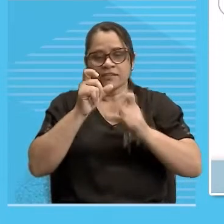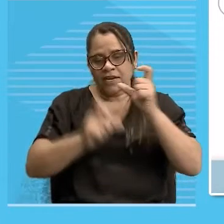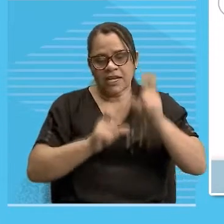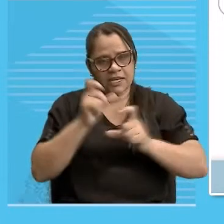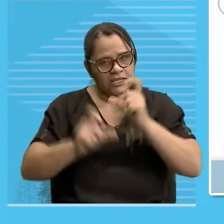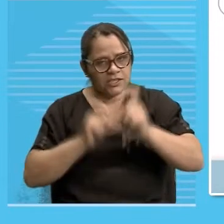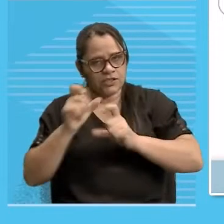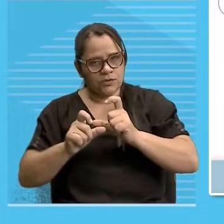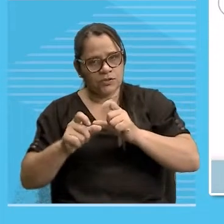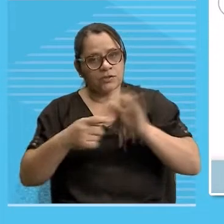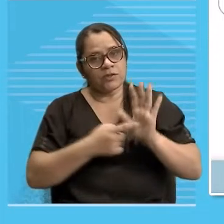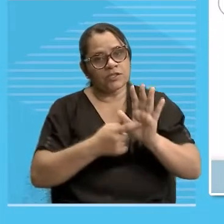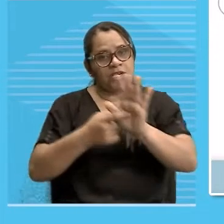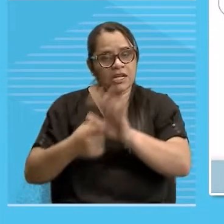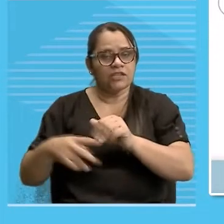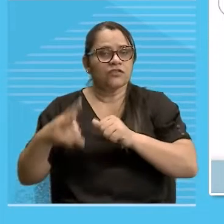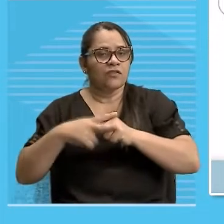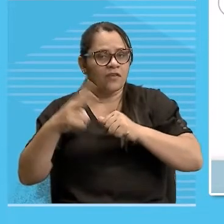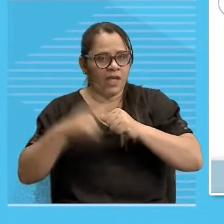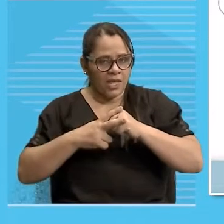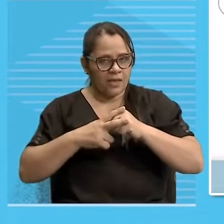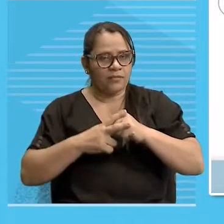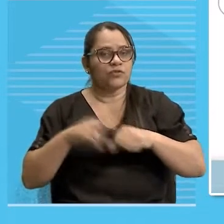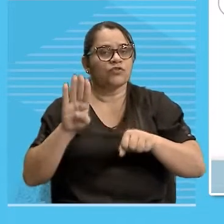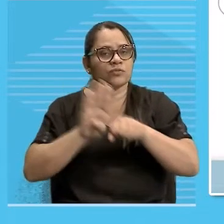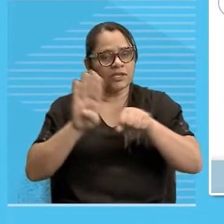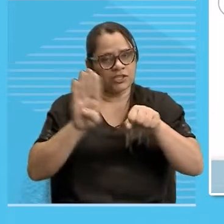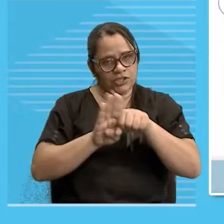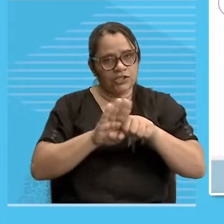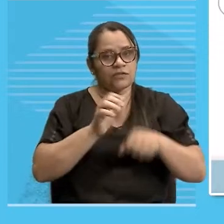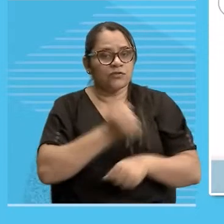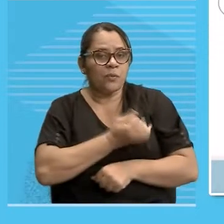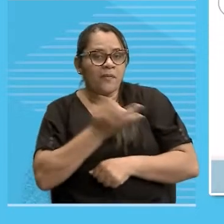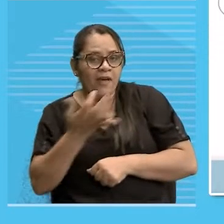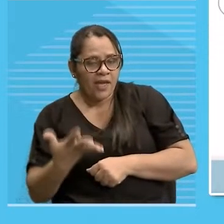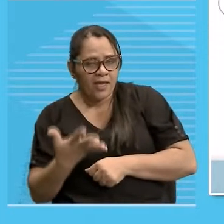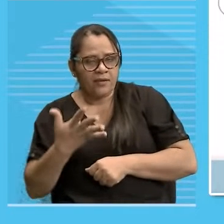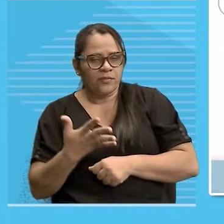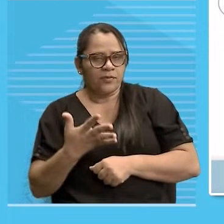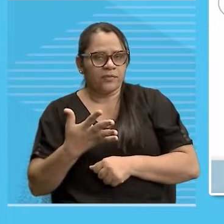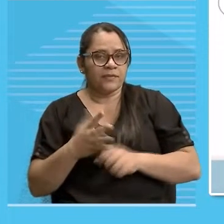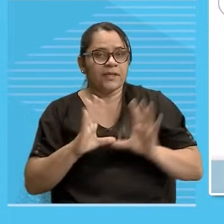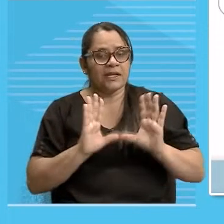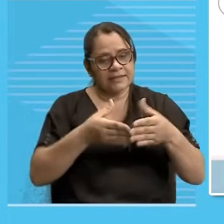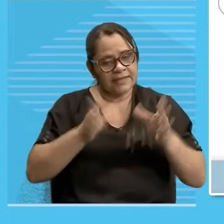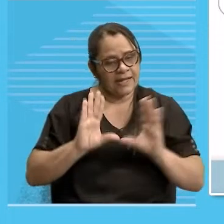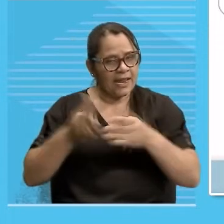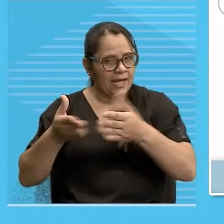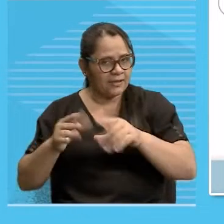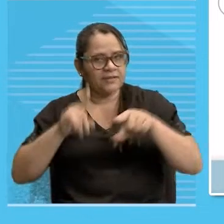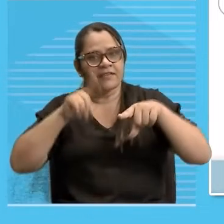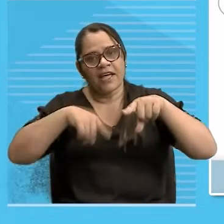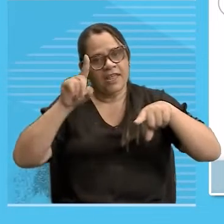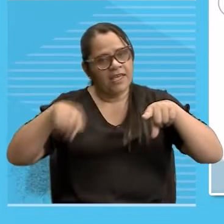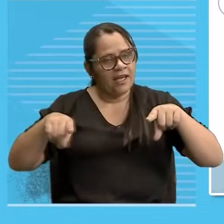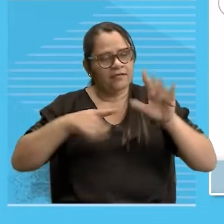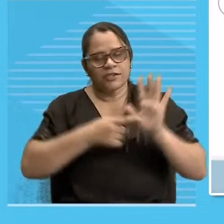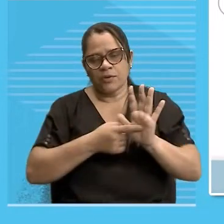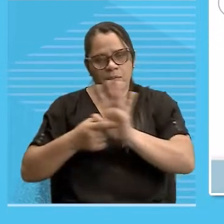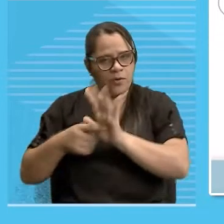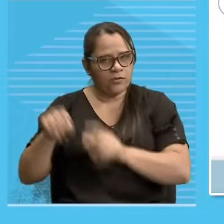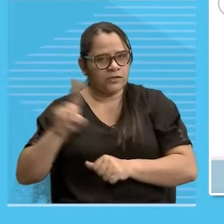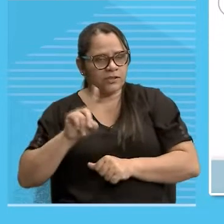substantivo, no verbo, no adjetivo, no numeral, enfim, nas classes variáveis. E do ponto de